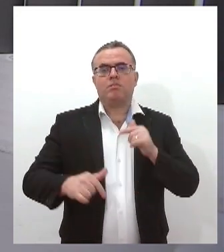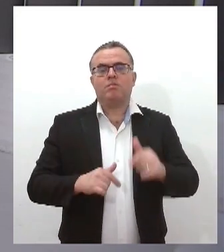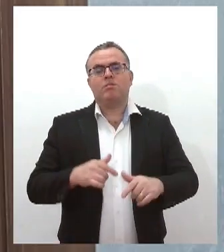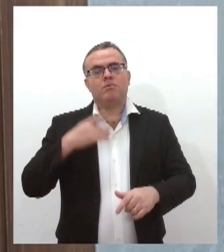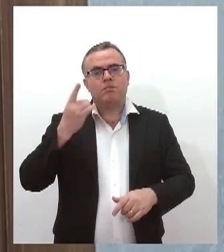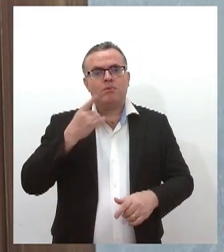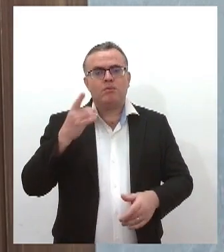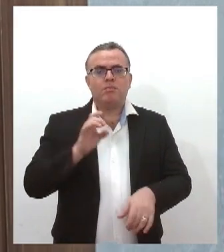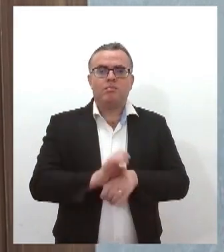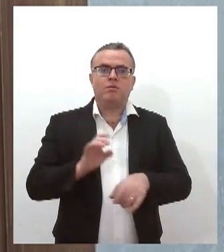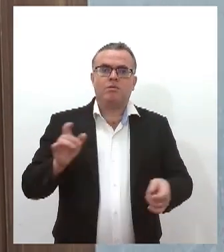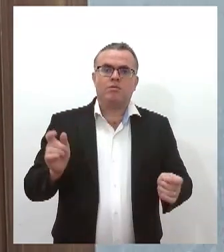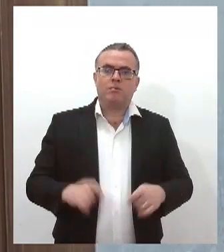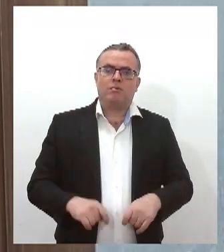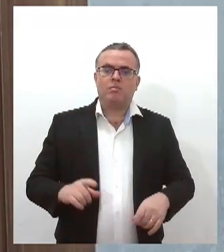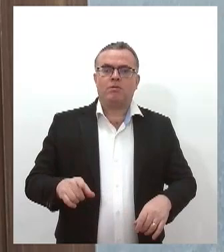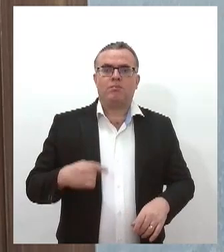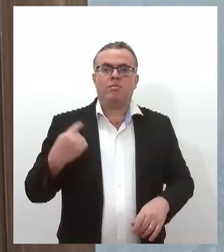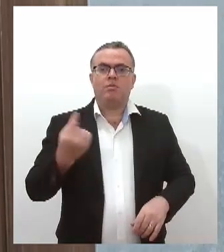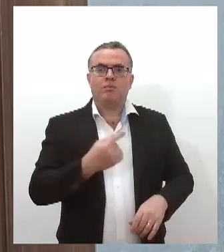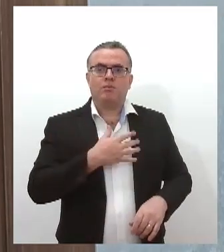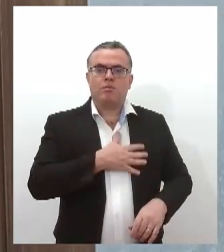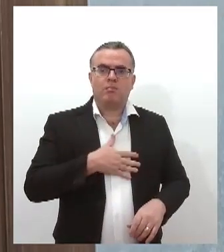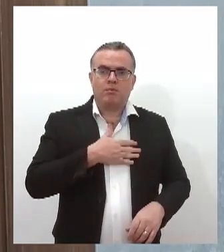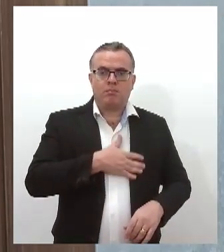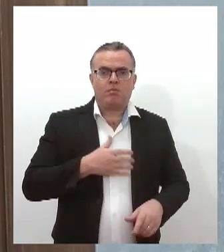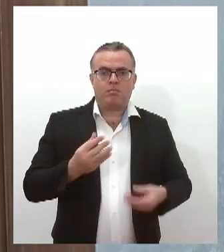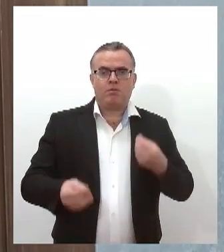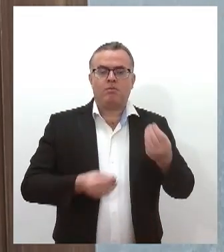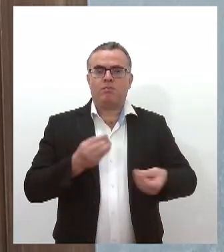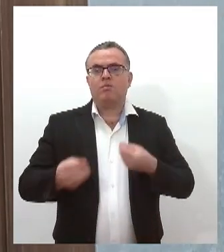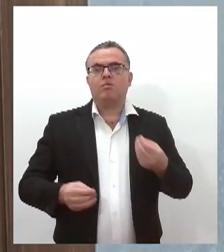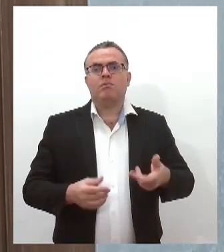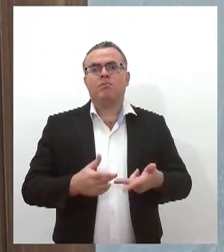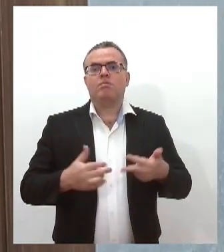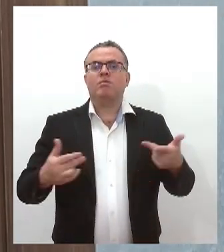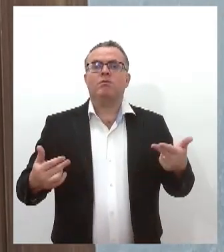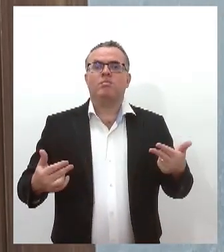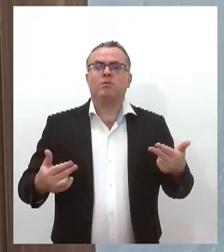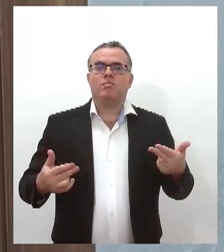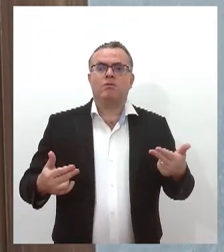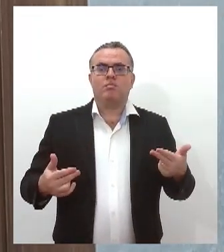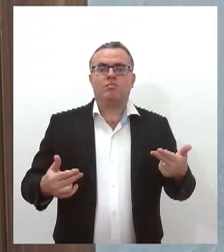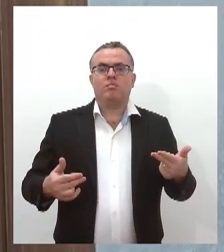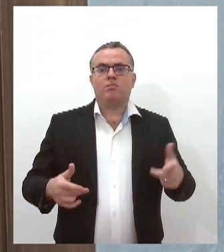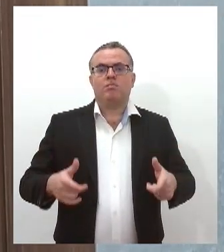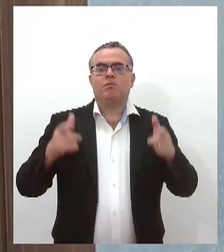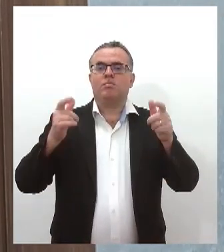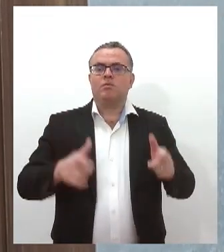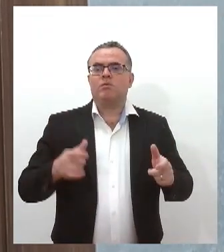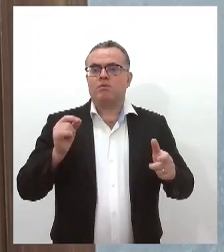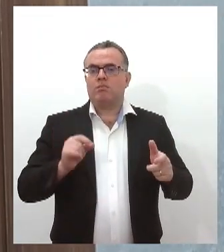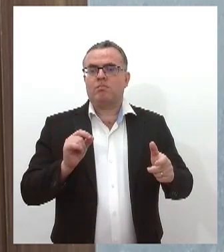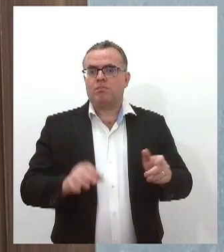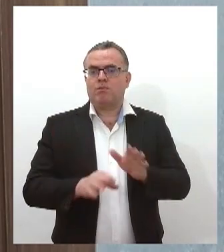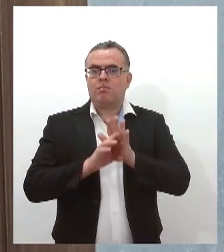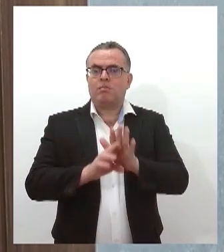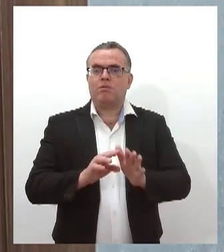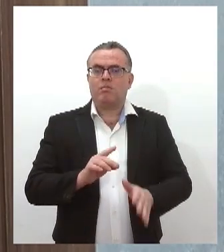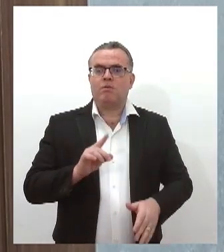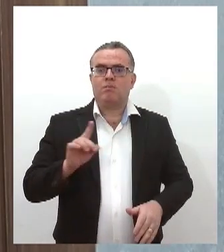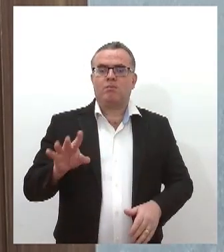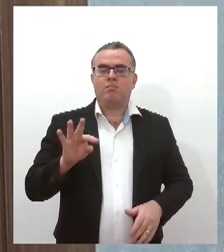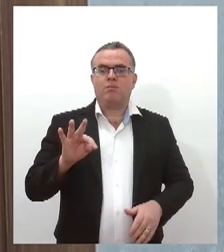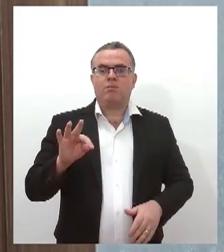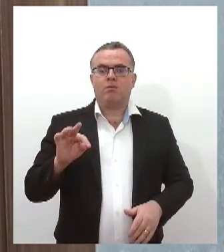está numa pauta muito interessante, que é com relação à questão do lixo. Está para surgir uma viagem, a gente representando a UNALI lá em Taiwan, ou